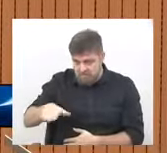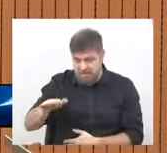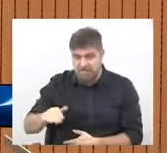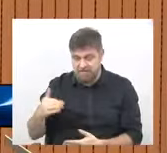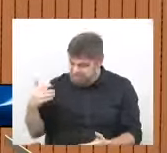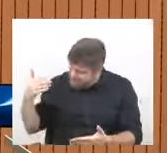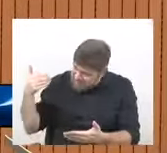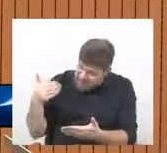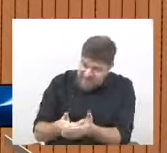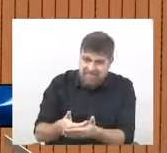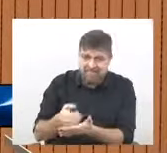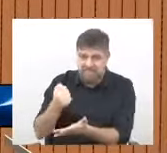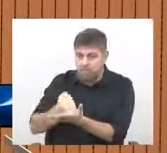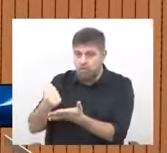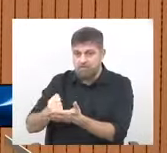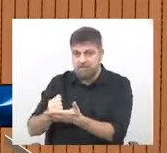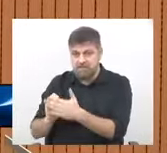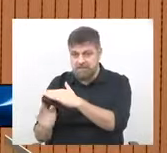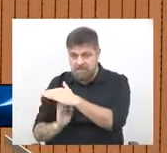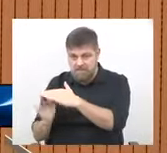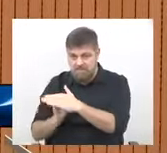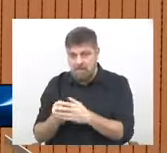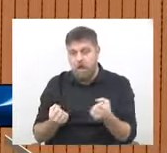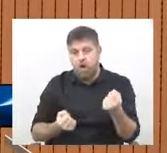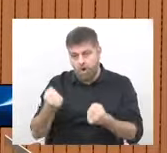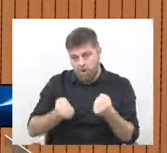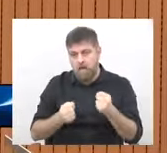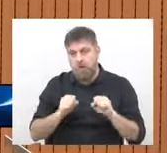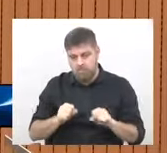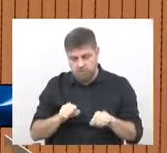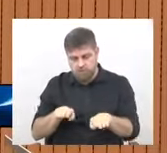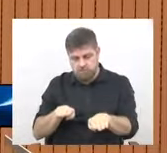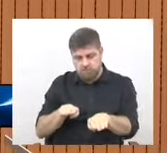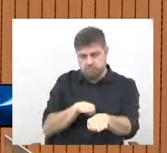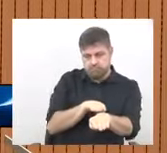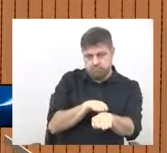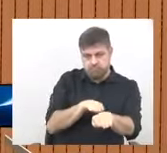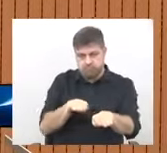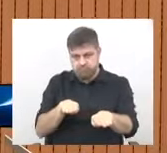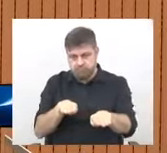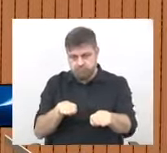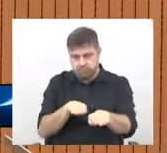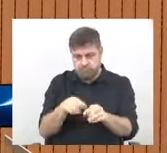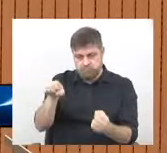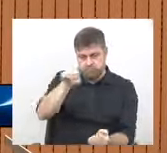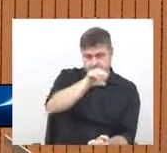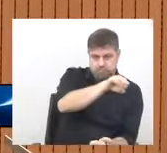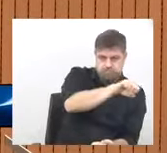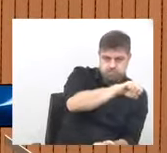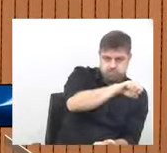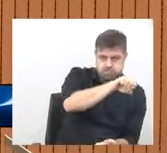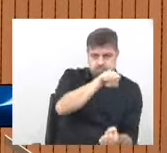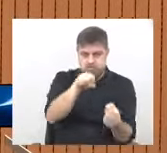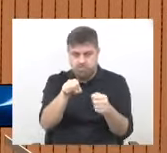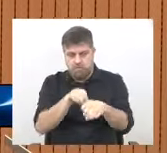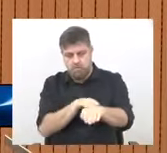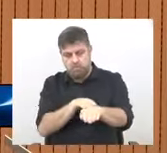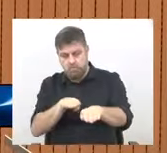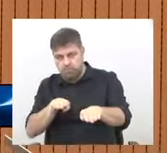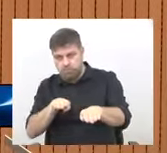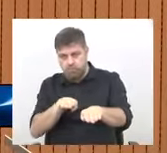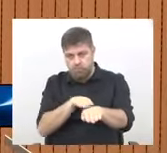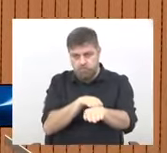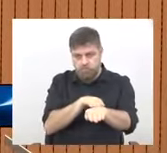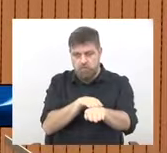lá os veículos poderão dividir o mesmo espaço. Então eu gostaria de deixar aqui uma palavra de tranquilidade